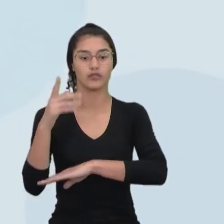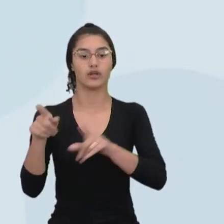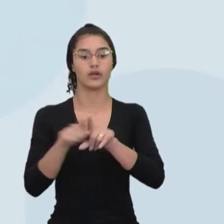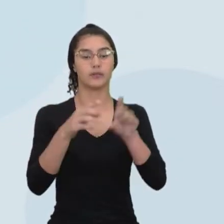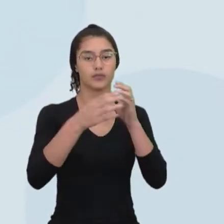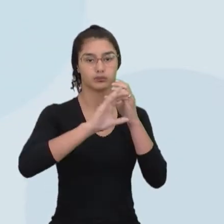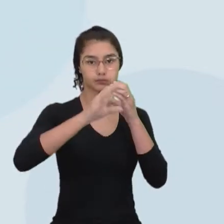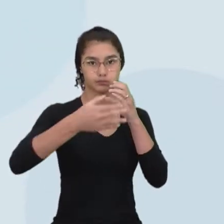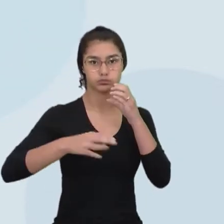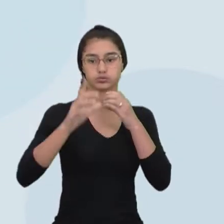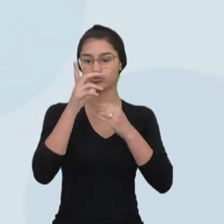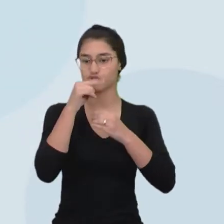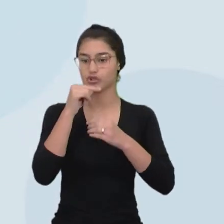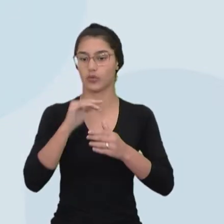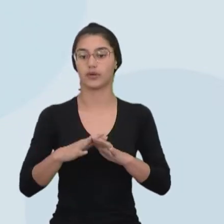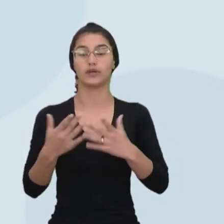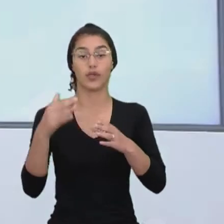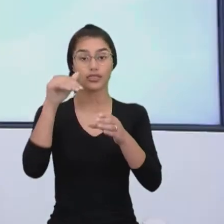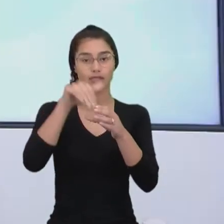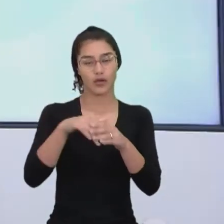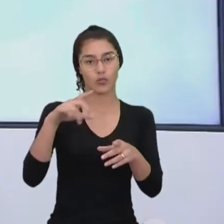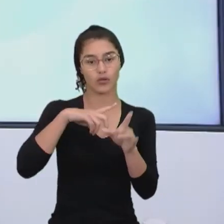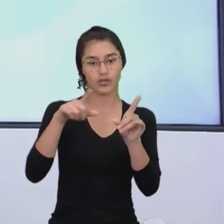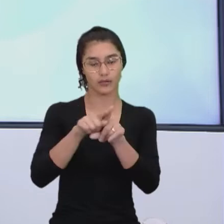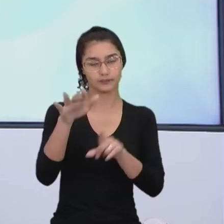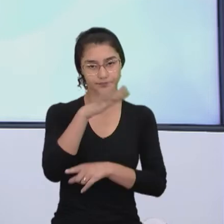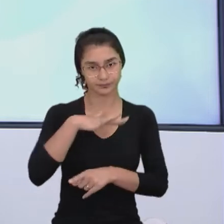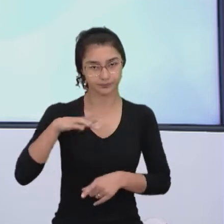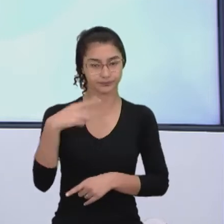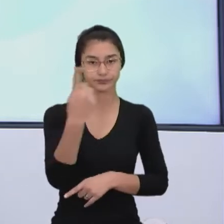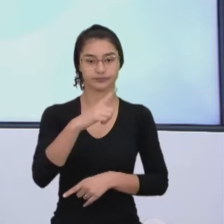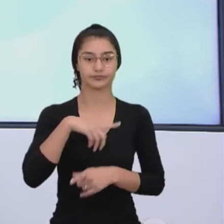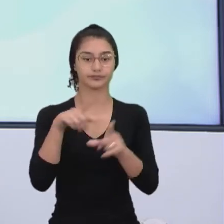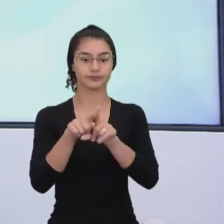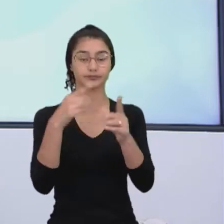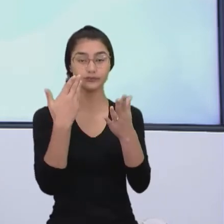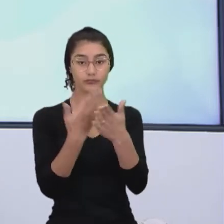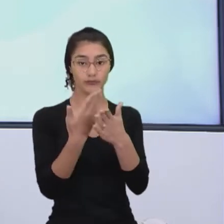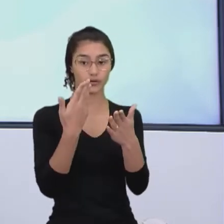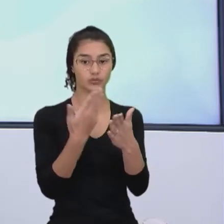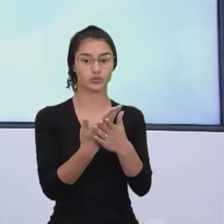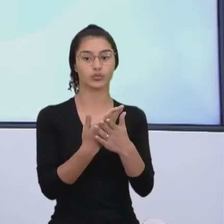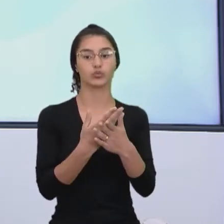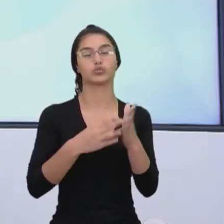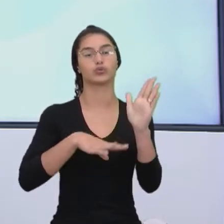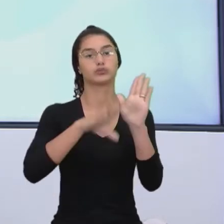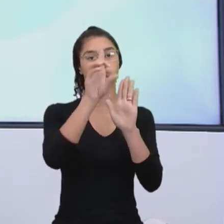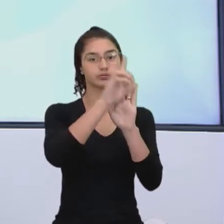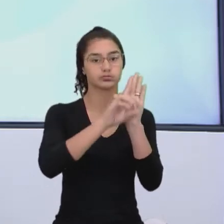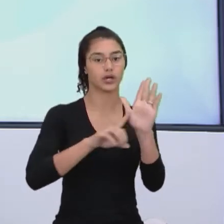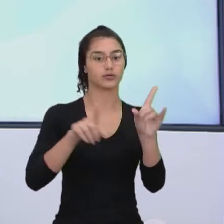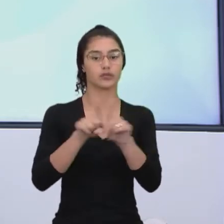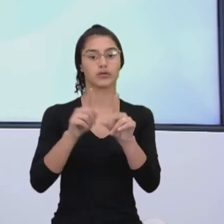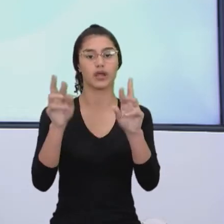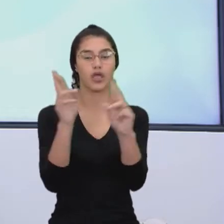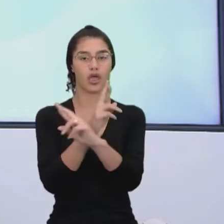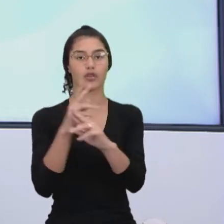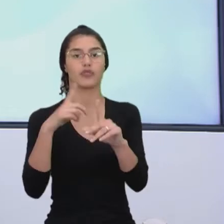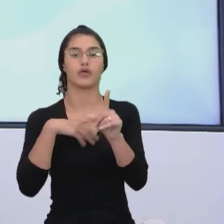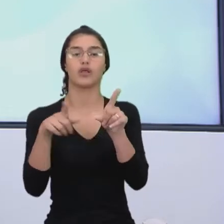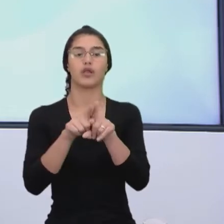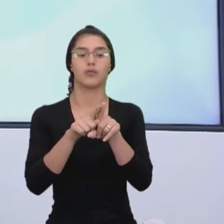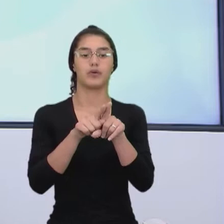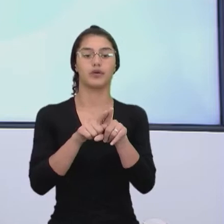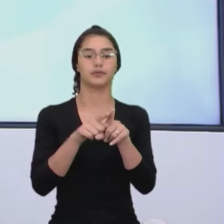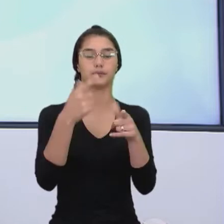saneamento. Então, dentro da dimensão ambiental, nós vamos ter estudos, né, e dados, né, relativos aí à